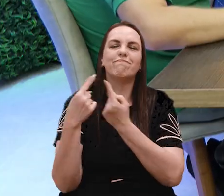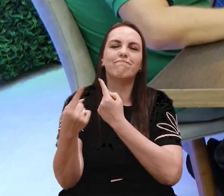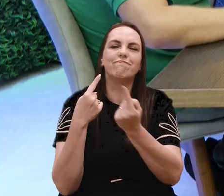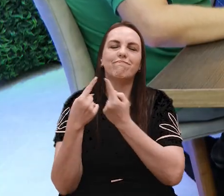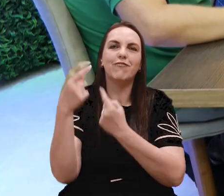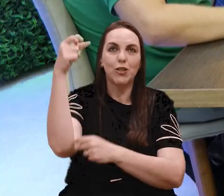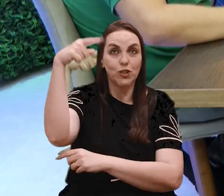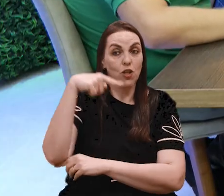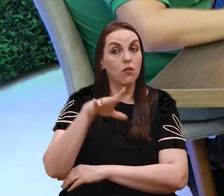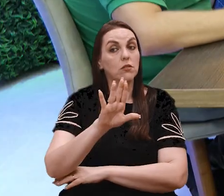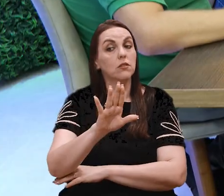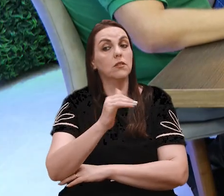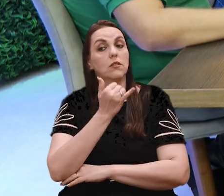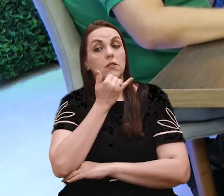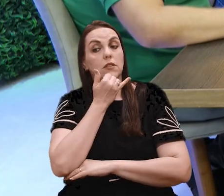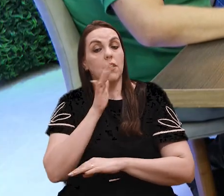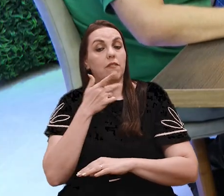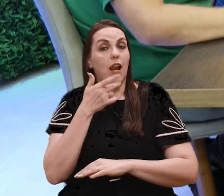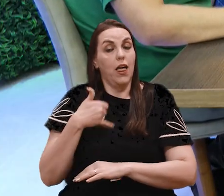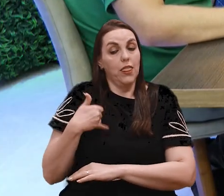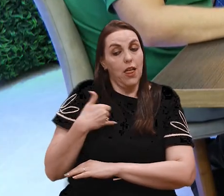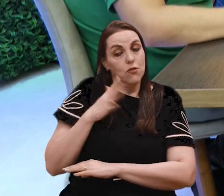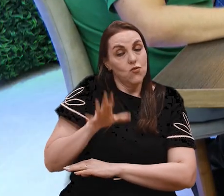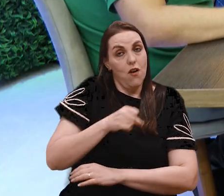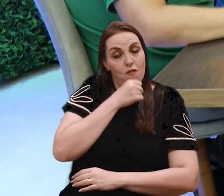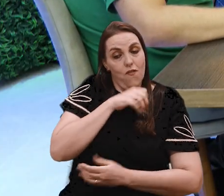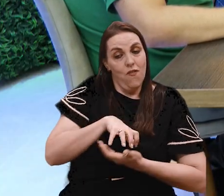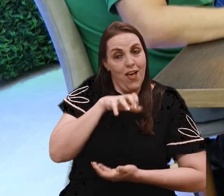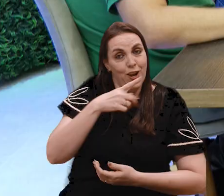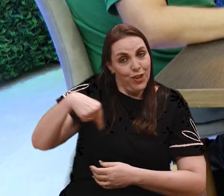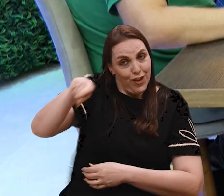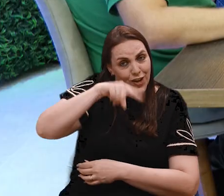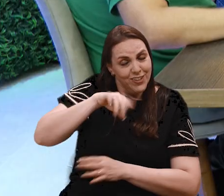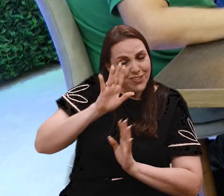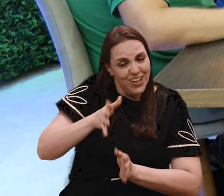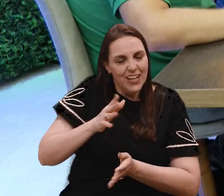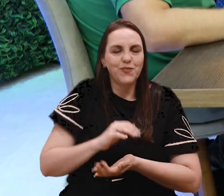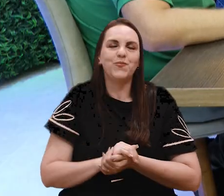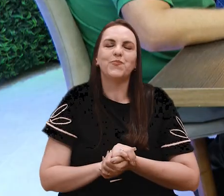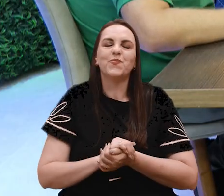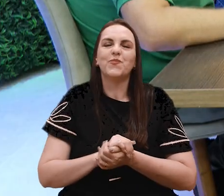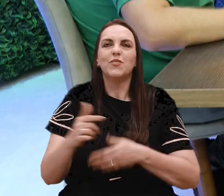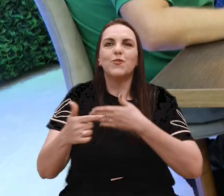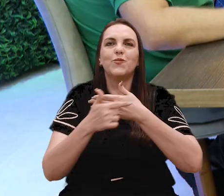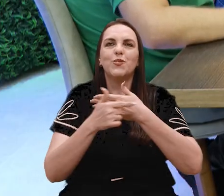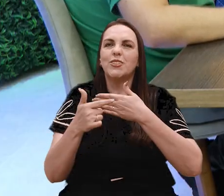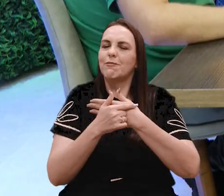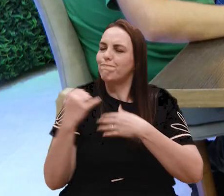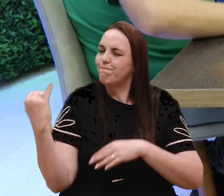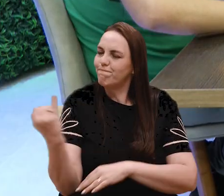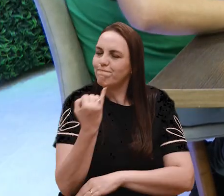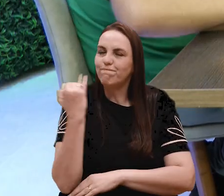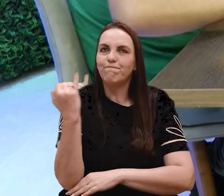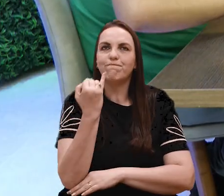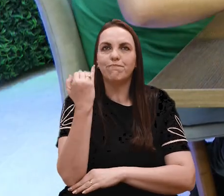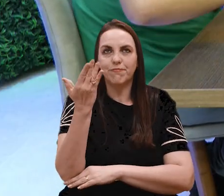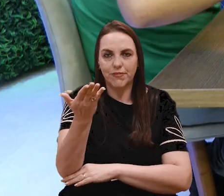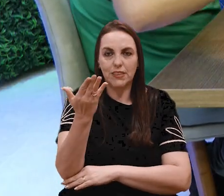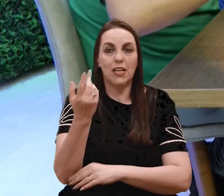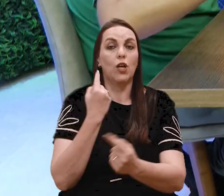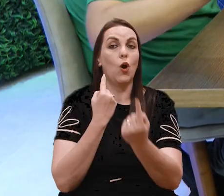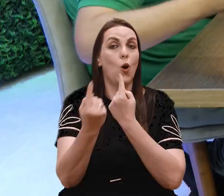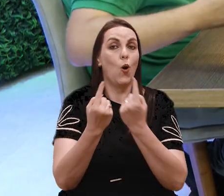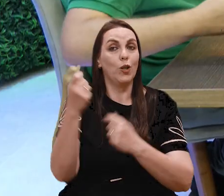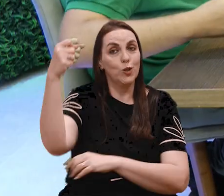entregando a idade também dessa maneira, né? Verdade. Sartor, mas a SIC teve um papel fundamental na Rota do Sol, a